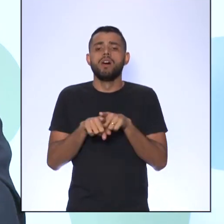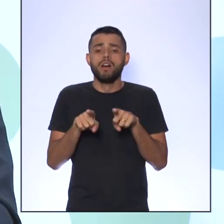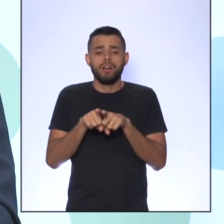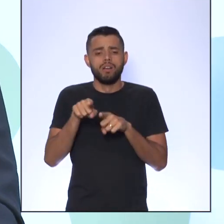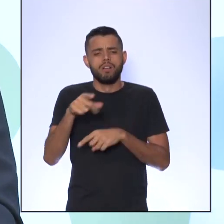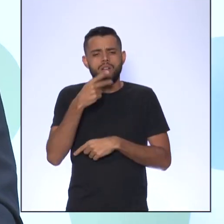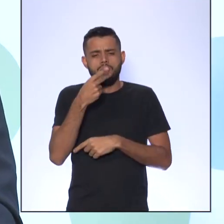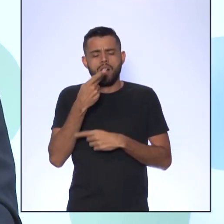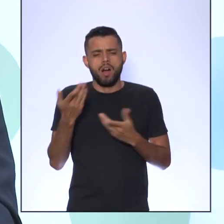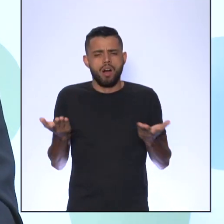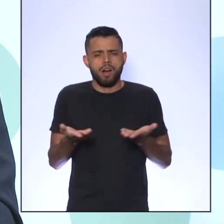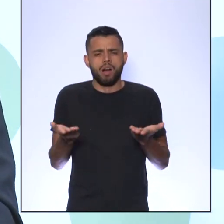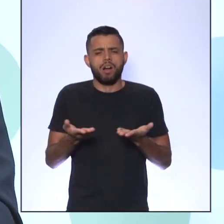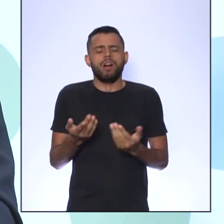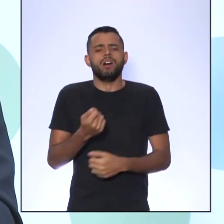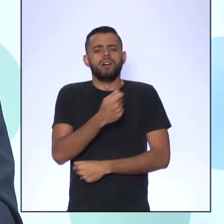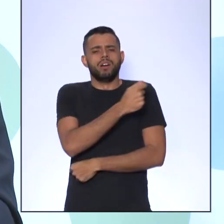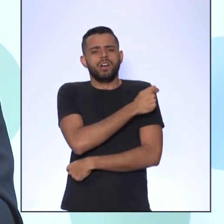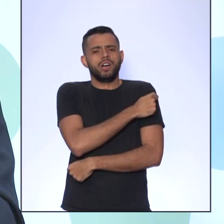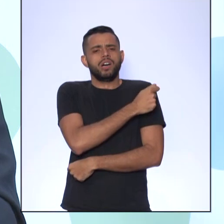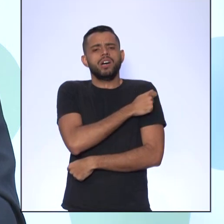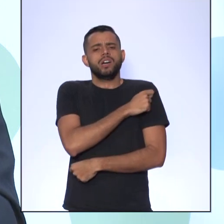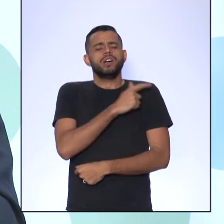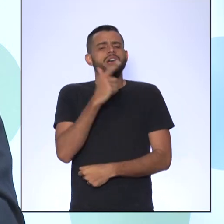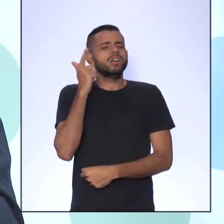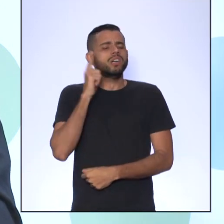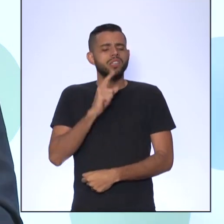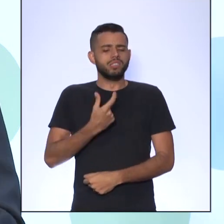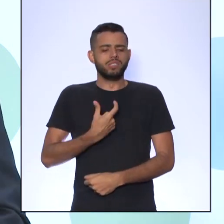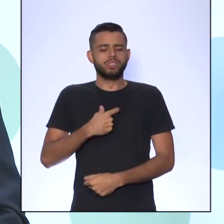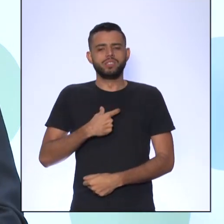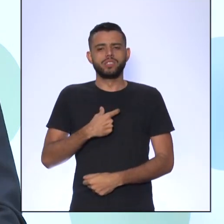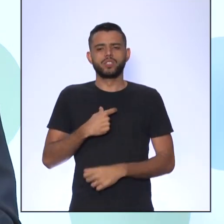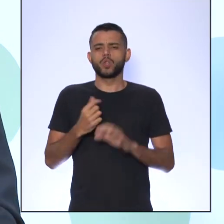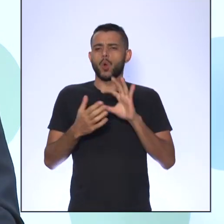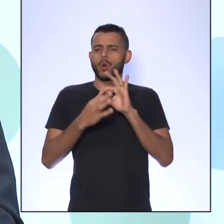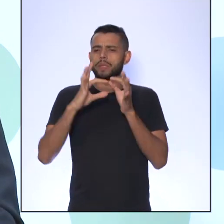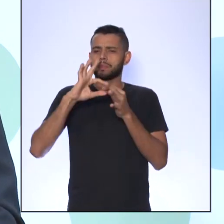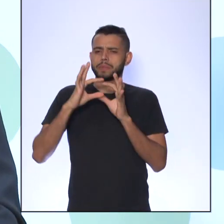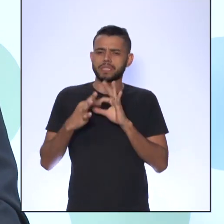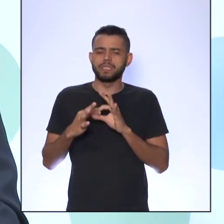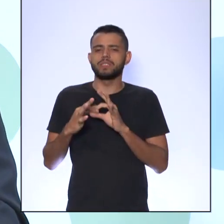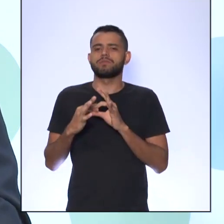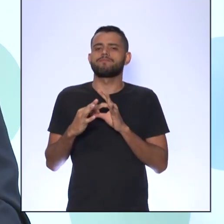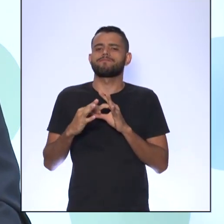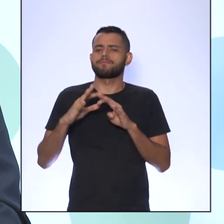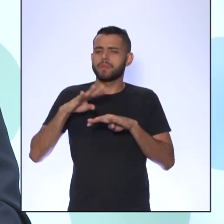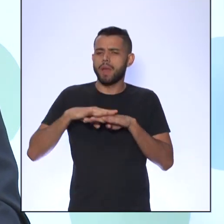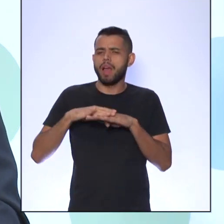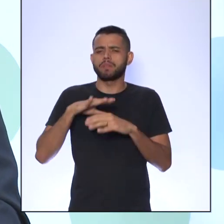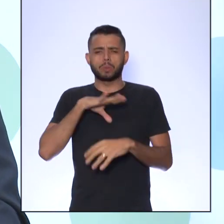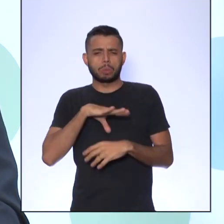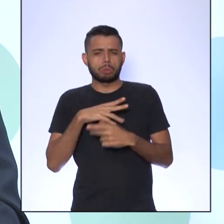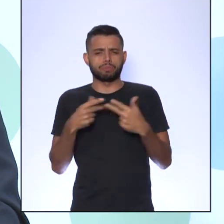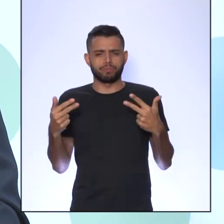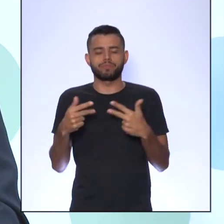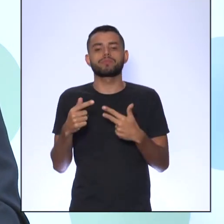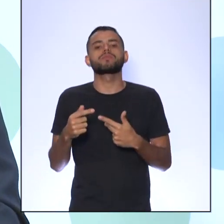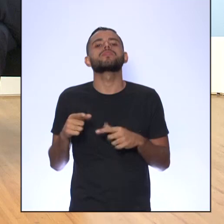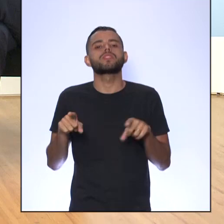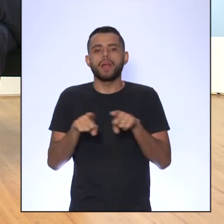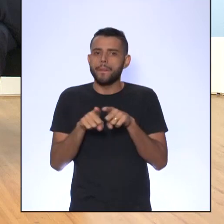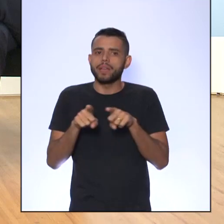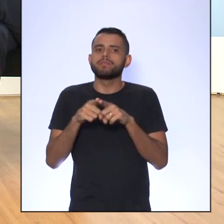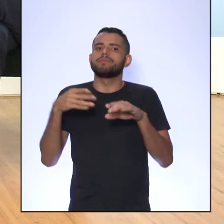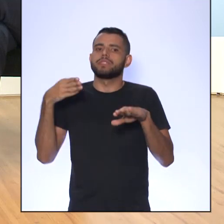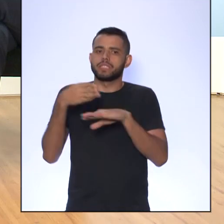agora, até mesmo os alunos medalhistas em Olimpíadas do Conhecimento também têm acesso a vagas da própria